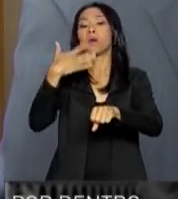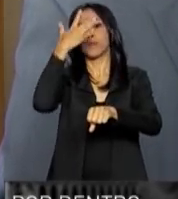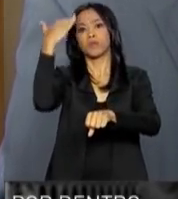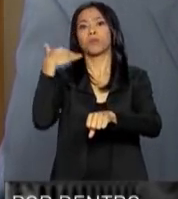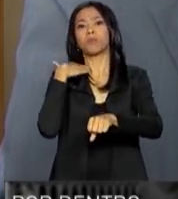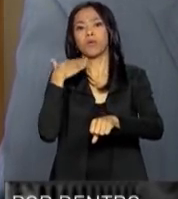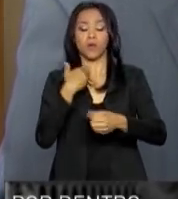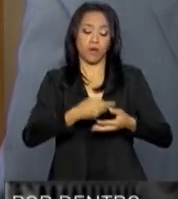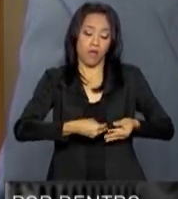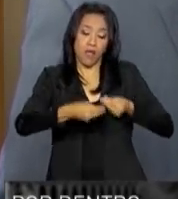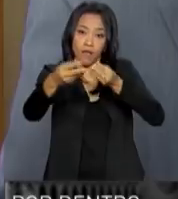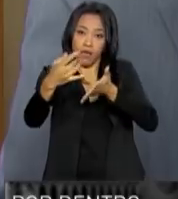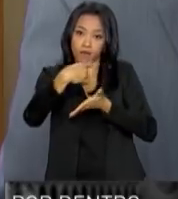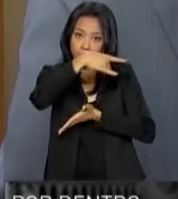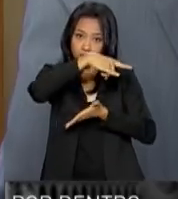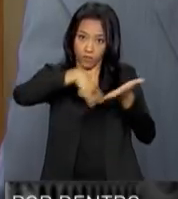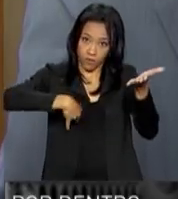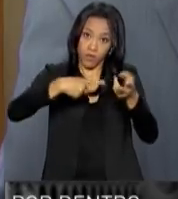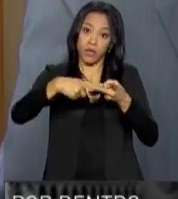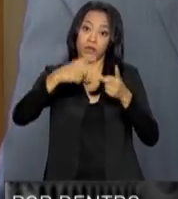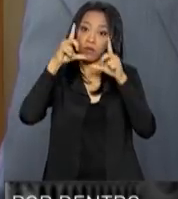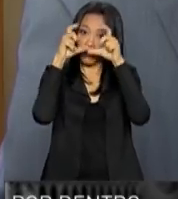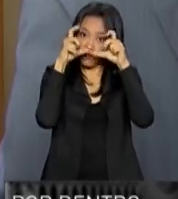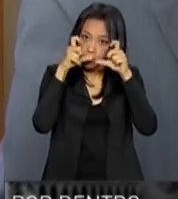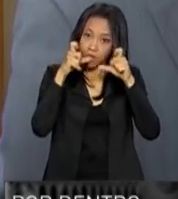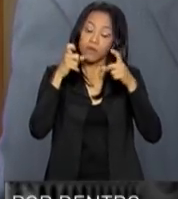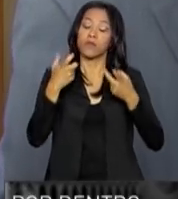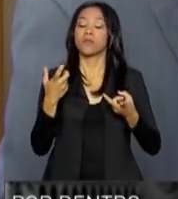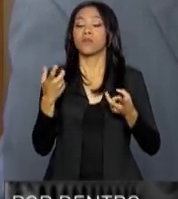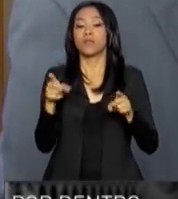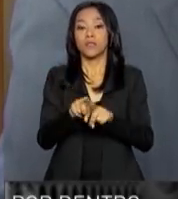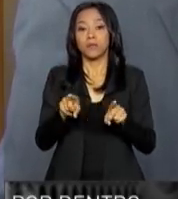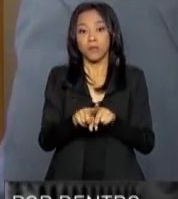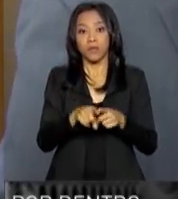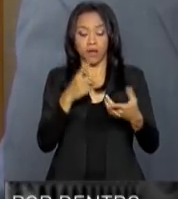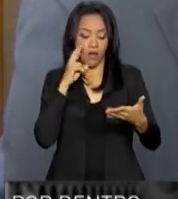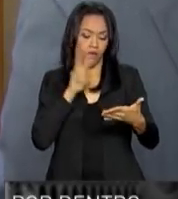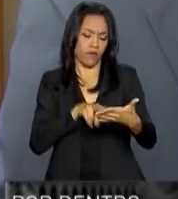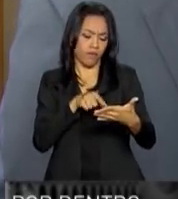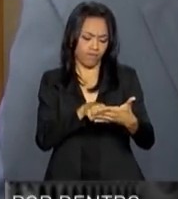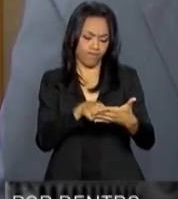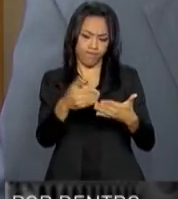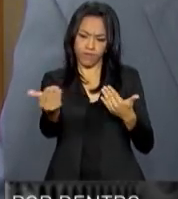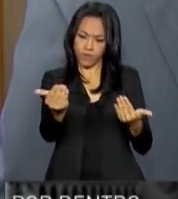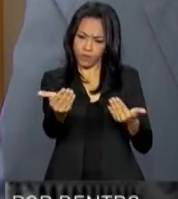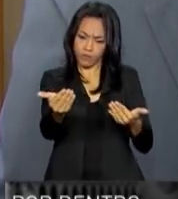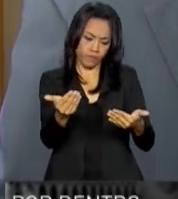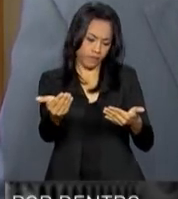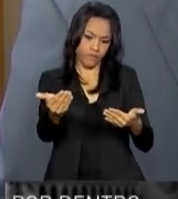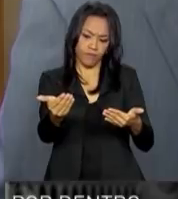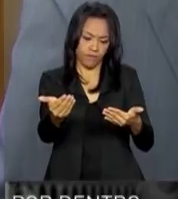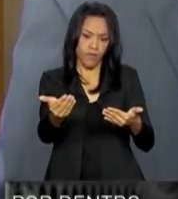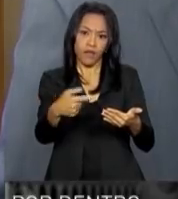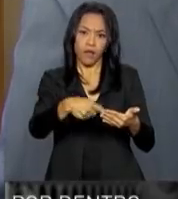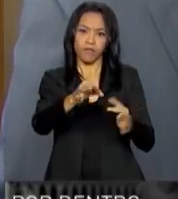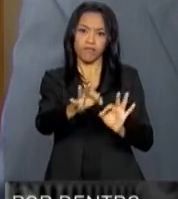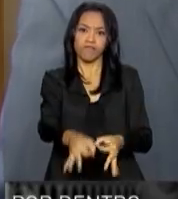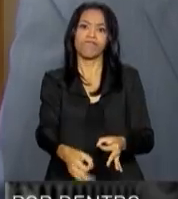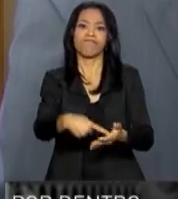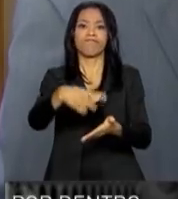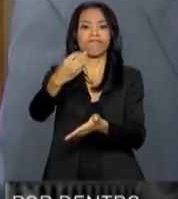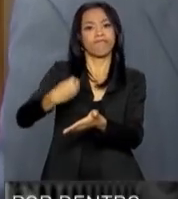identificação com foto o agente bancário identifica ela faz a o documento